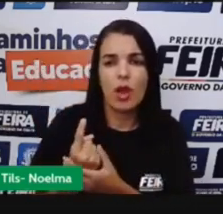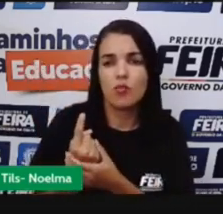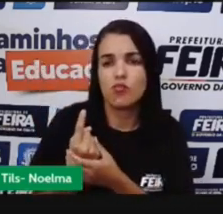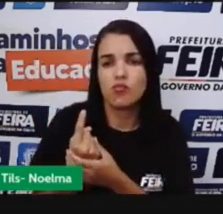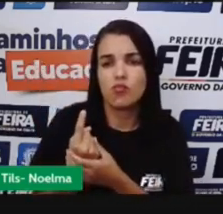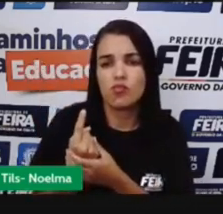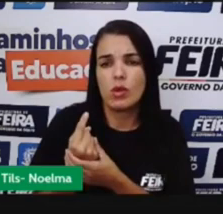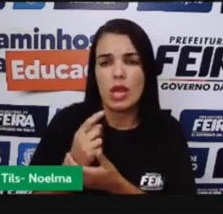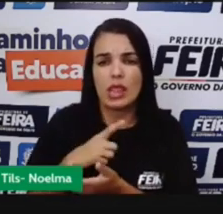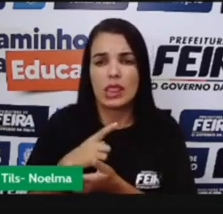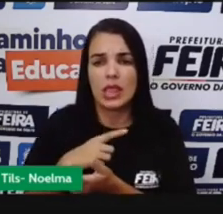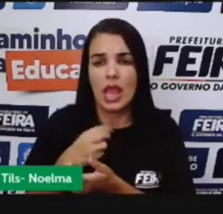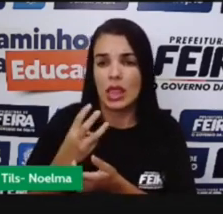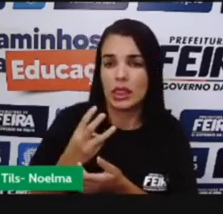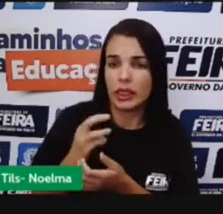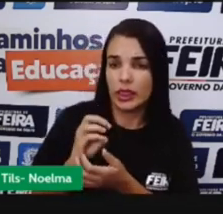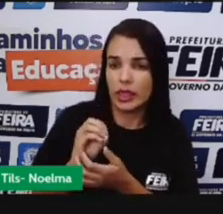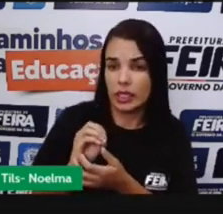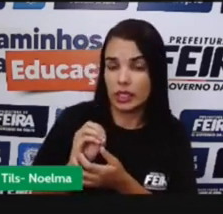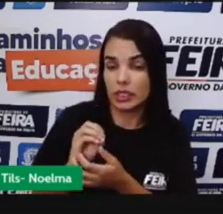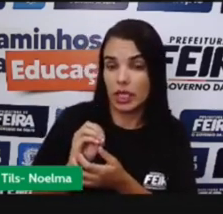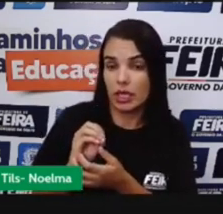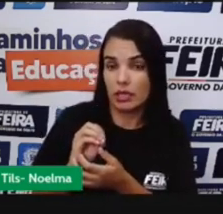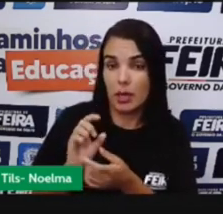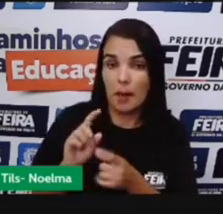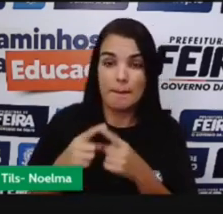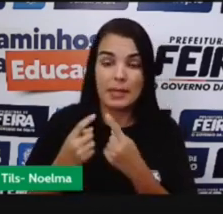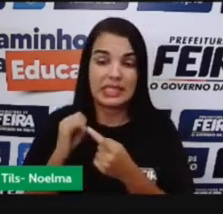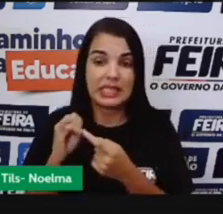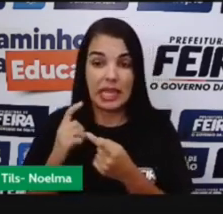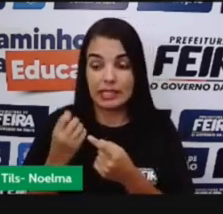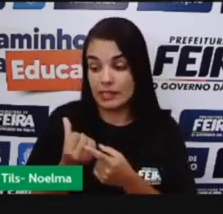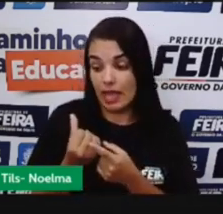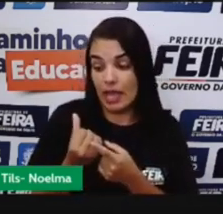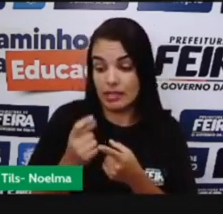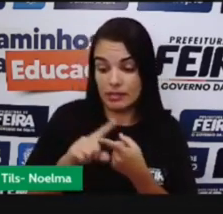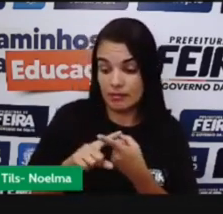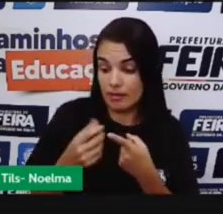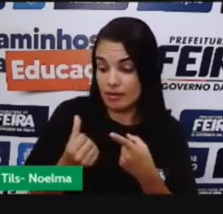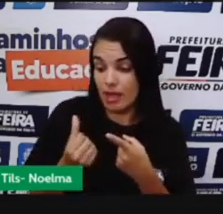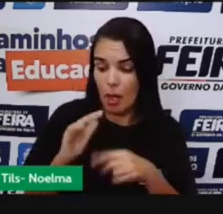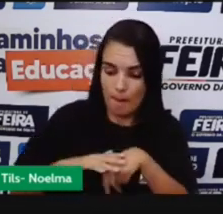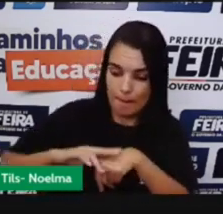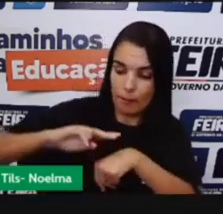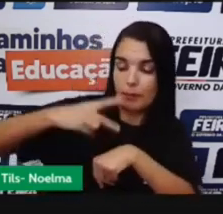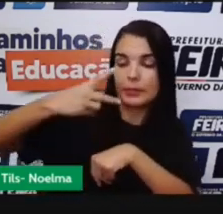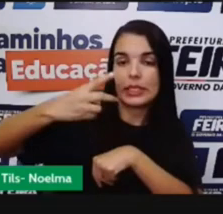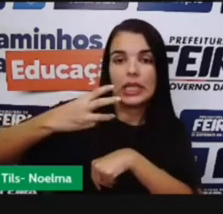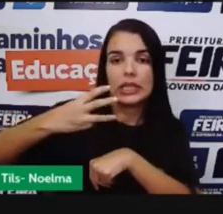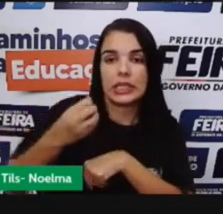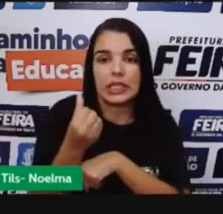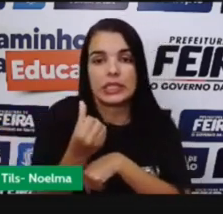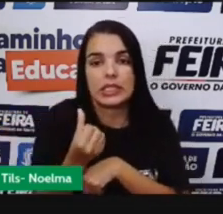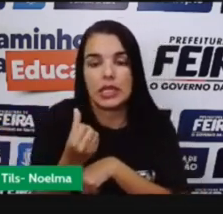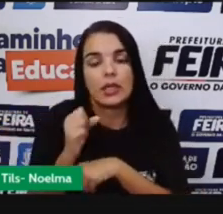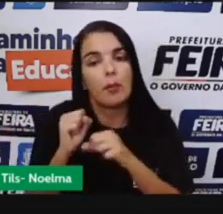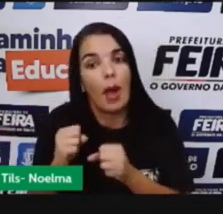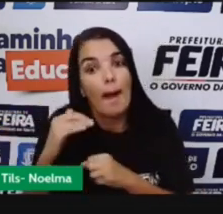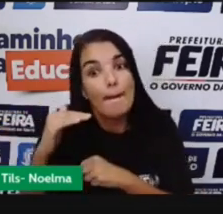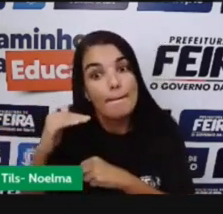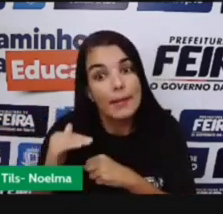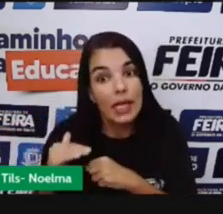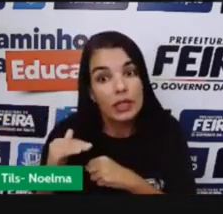eu multiplicar por 6, vai dar 36, vai passar. Então, tem que ser um número que seja menos,